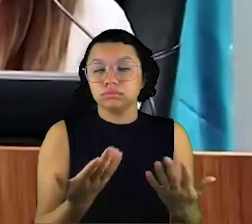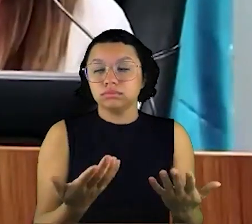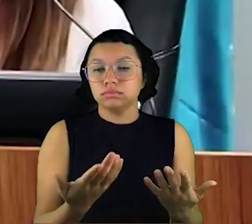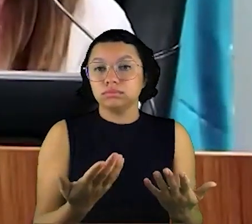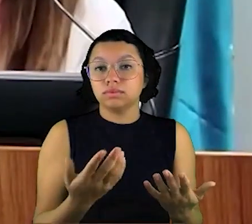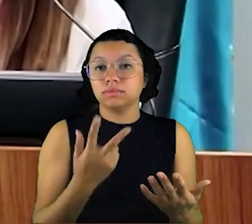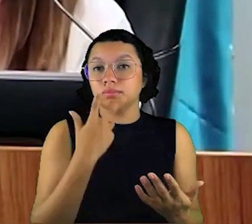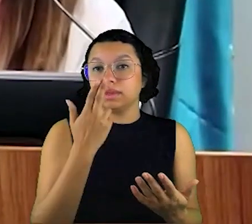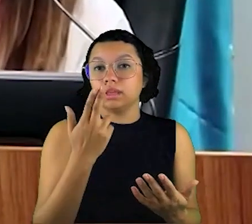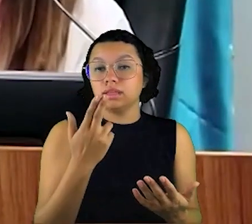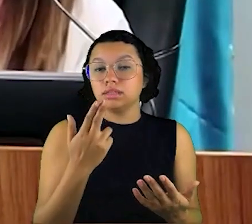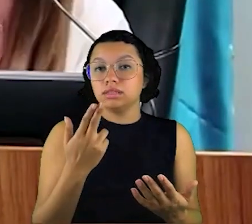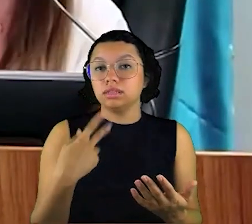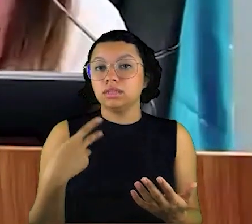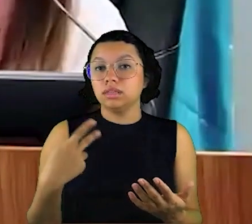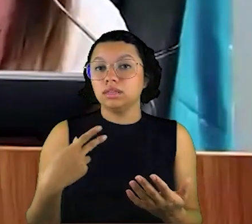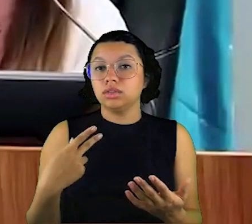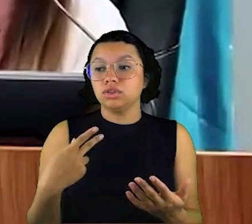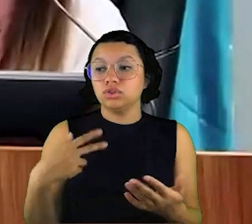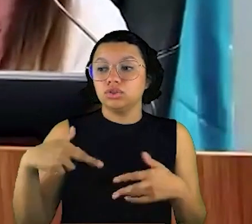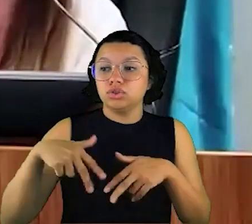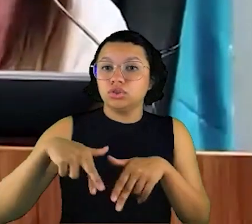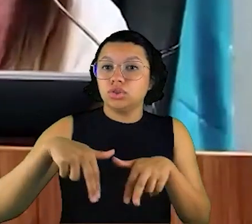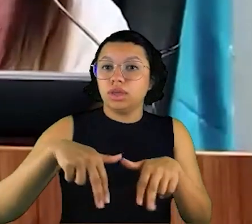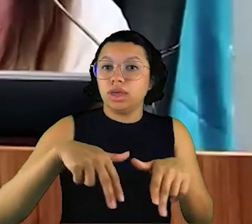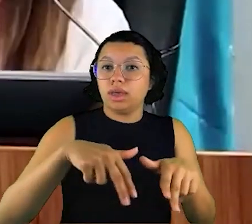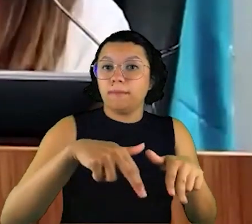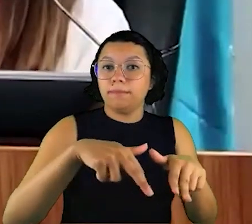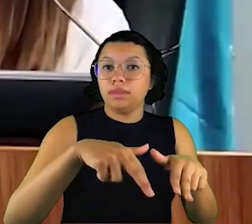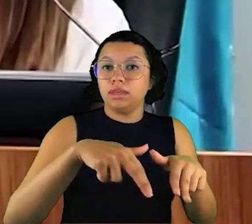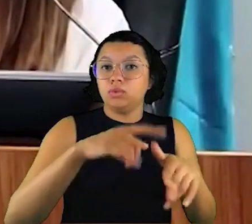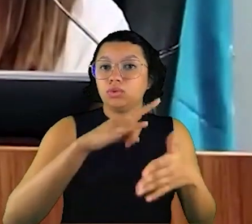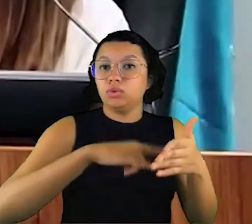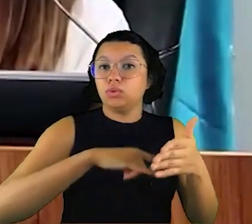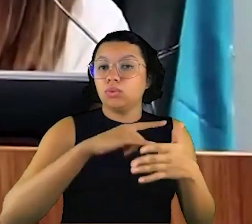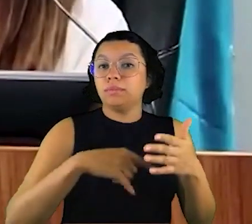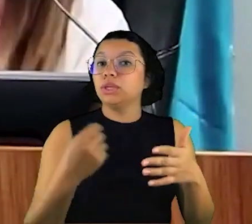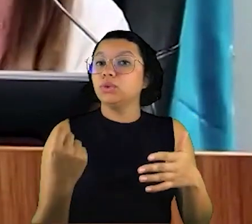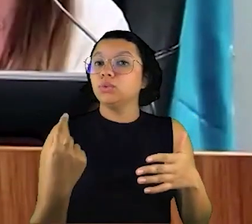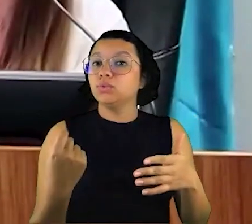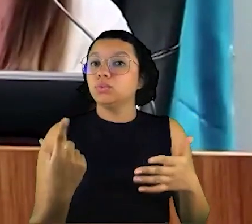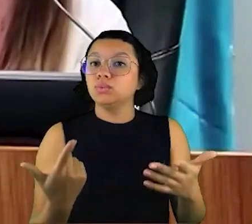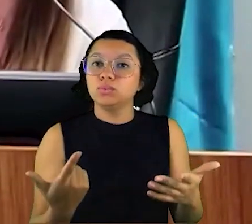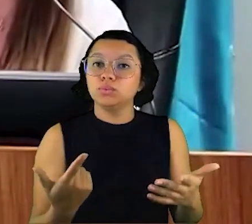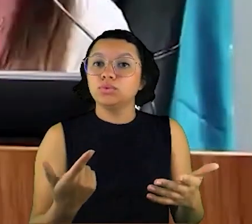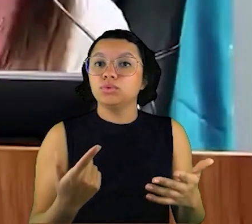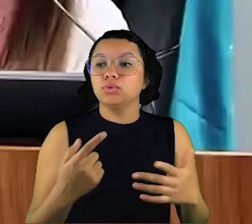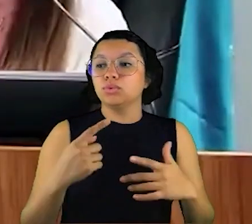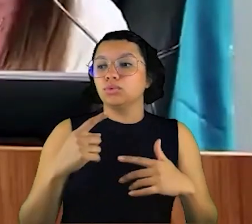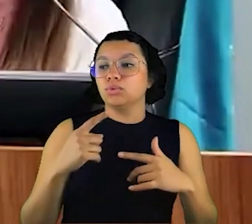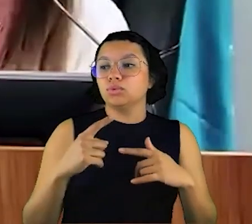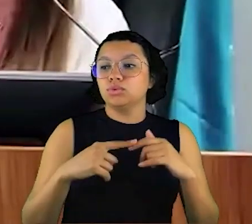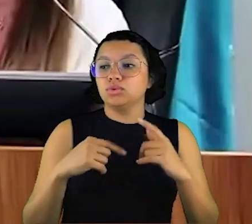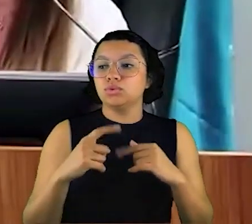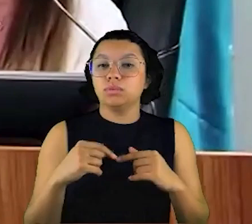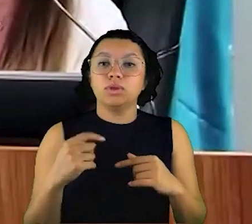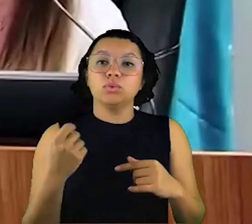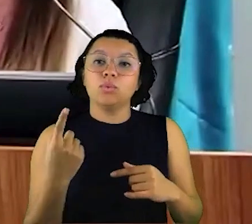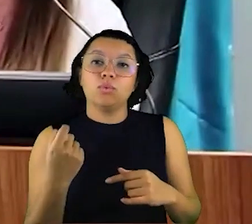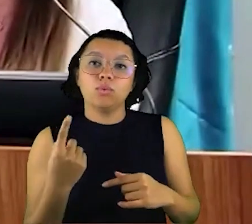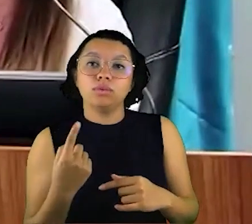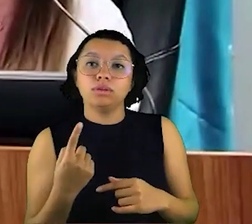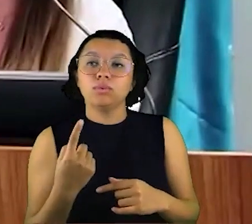certa É. racionalidade, né? E nós já começamos a pensar em documento único, um único instrumento, uma única base